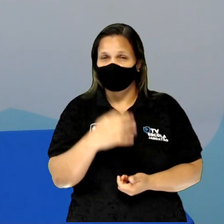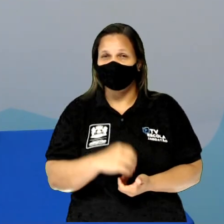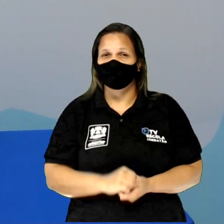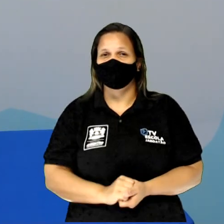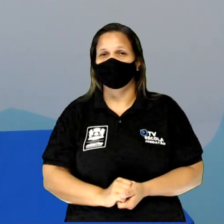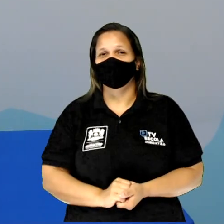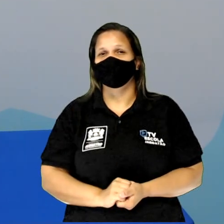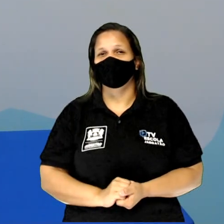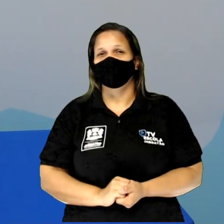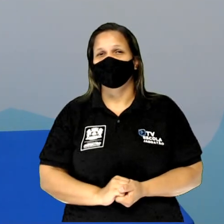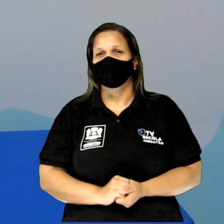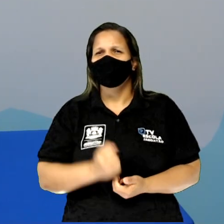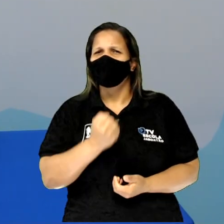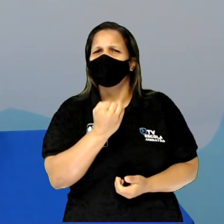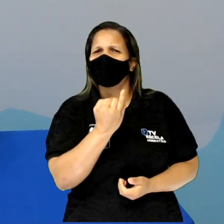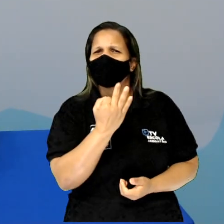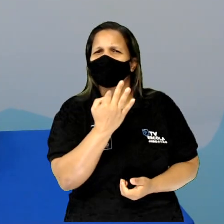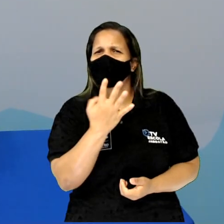aí quantas